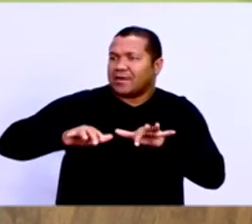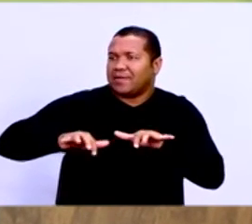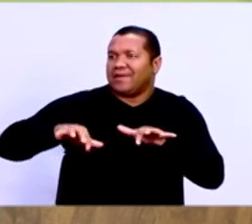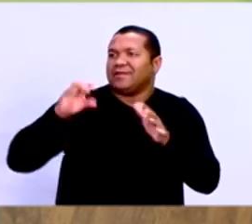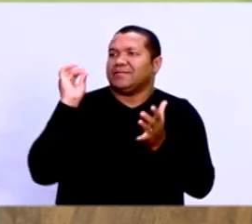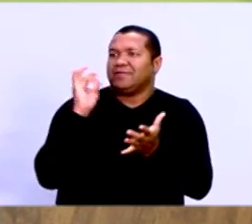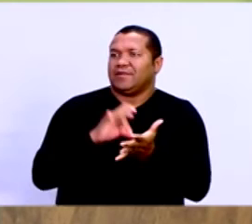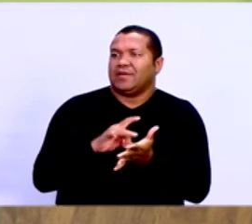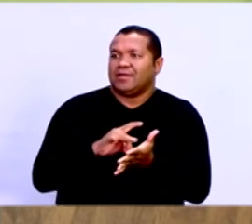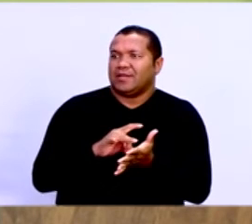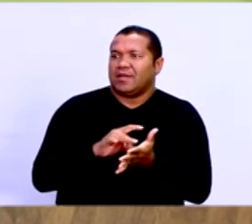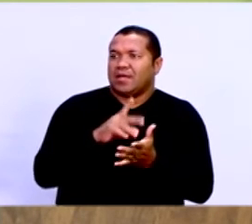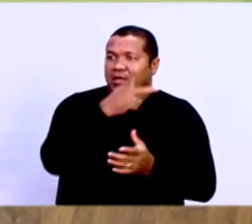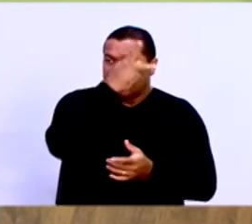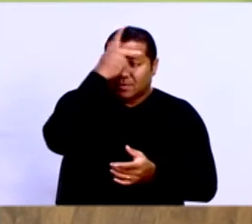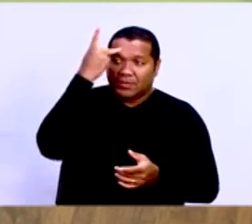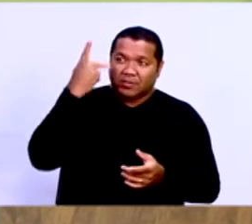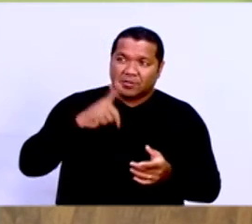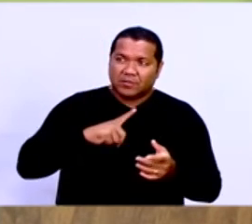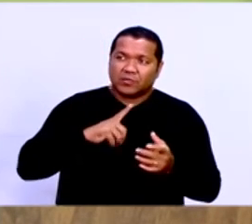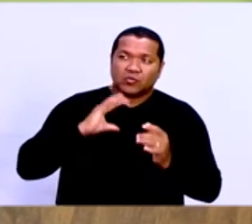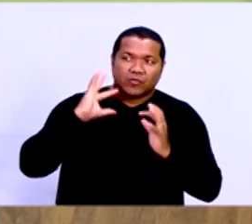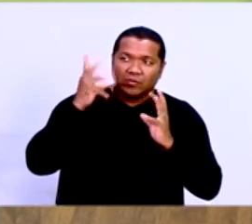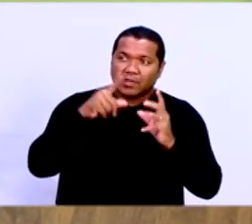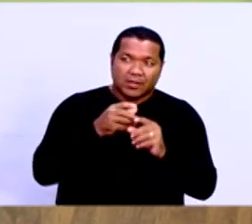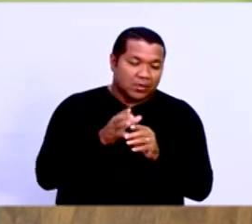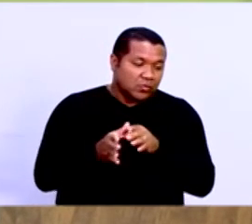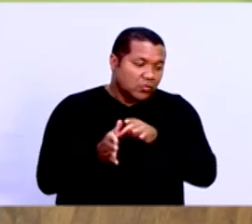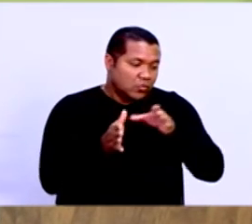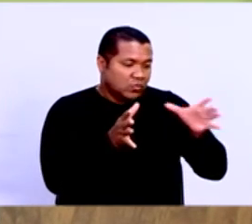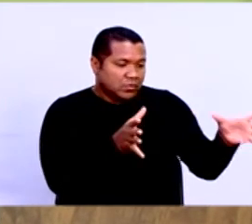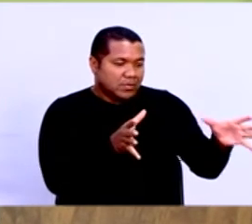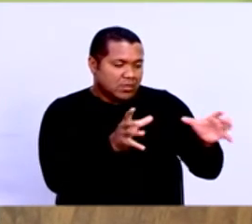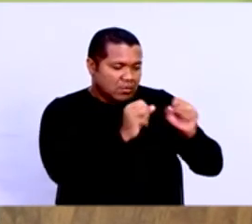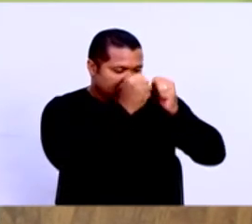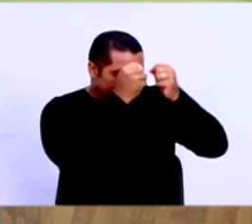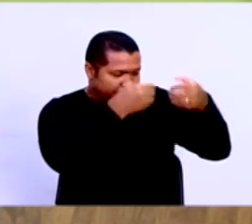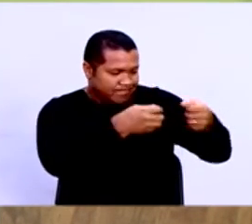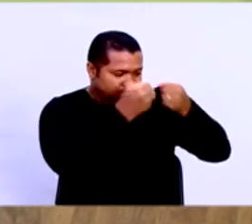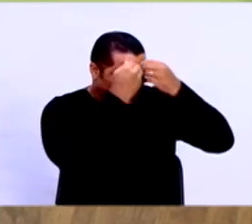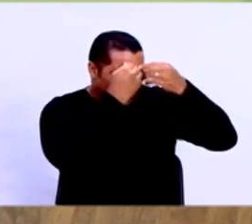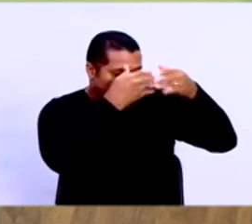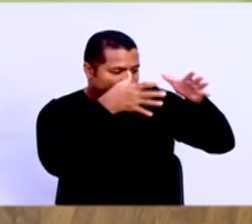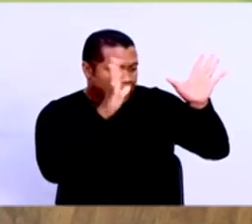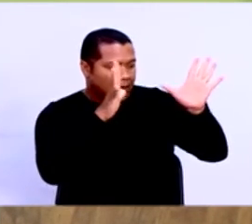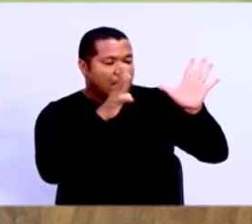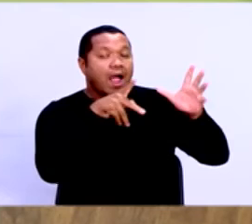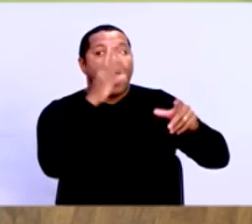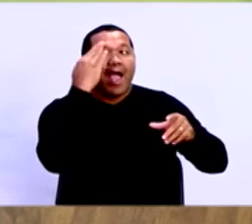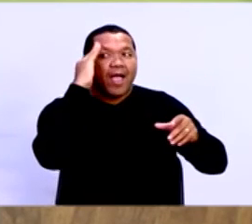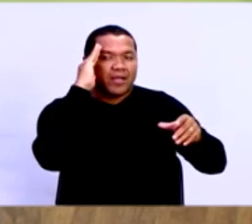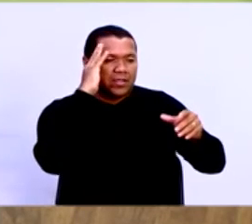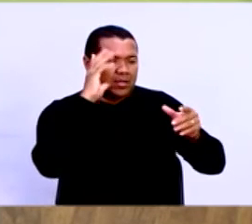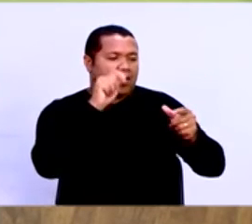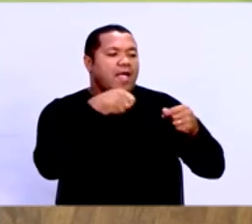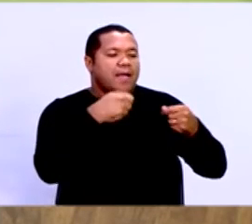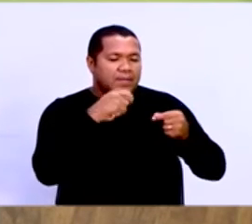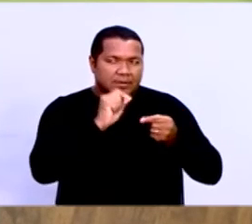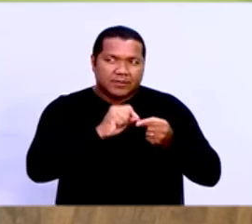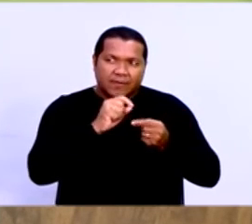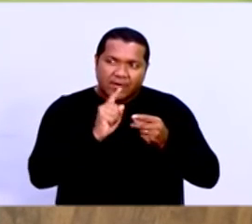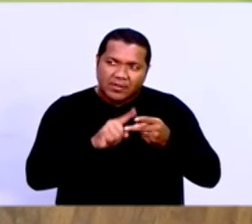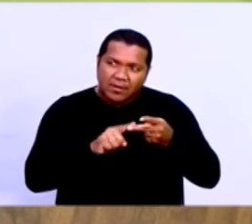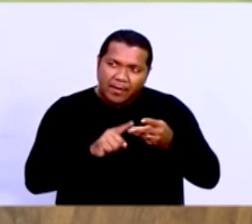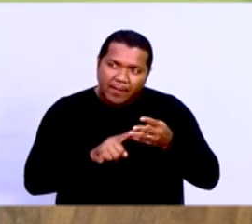desenvolvedor já tem que estar com aqueles dados bem claros dados concretos né do que do que ele vai demover